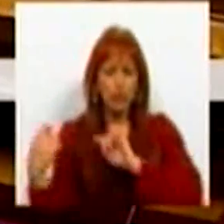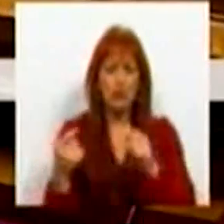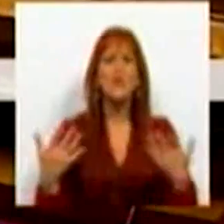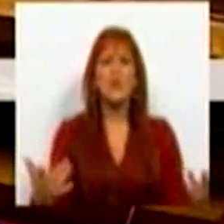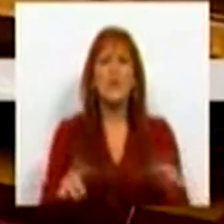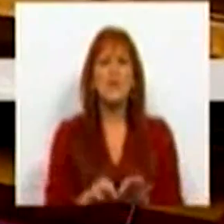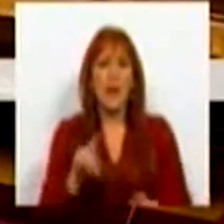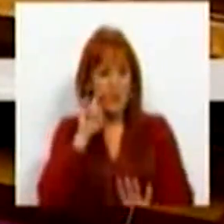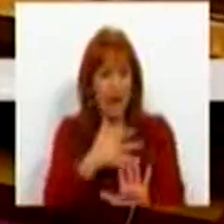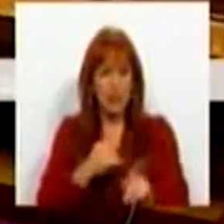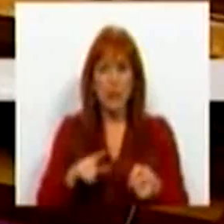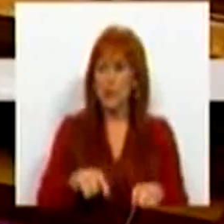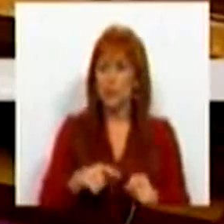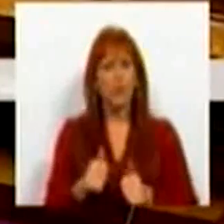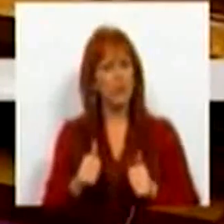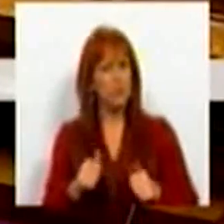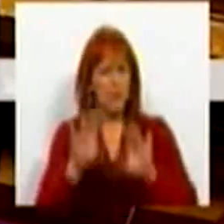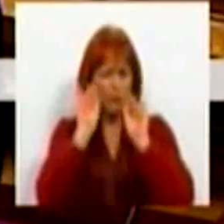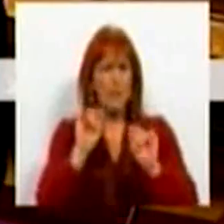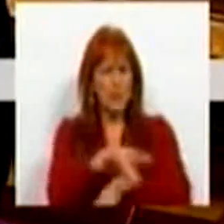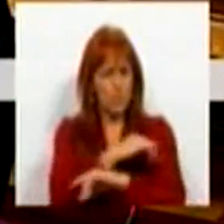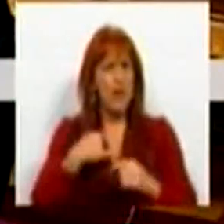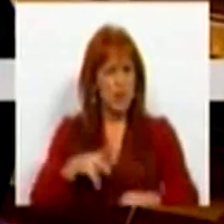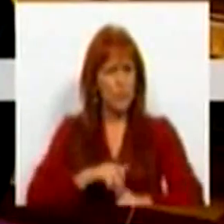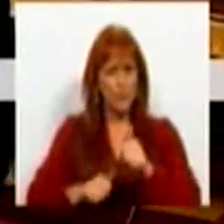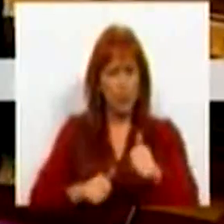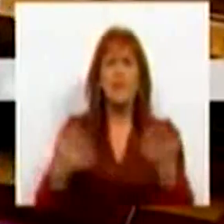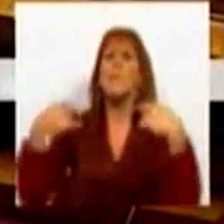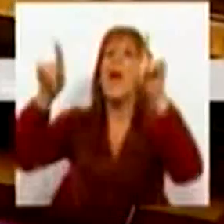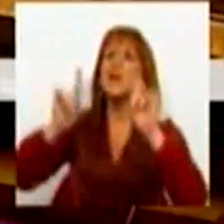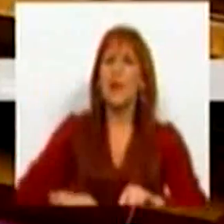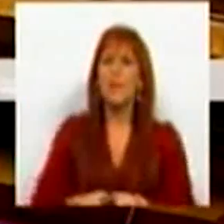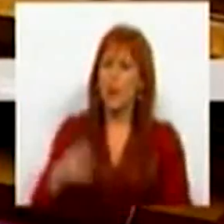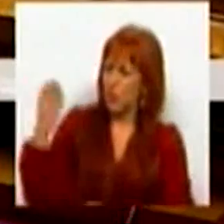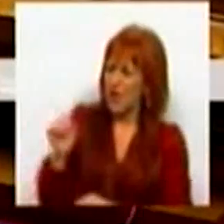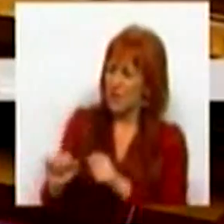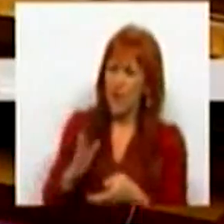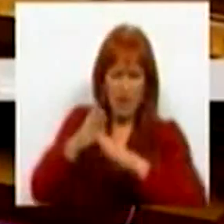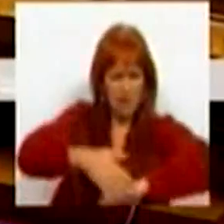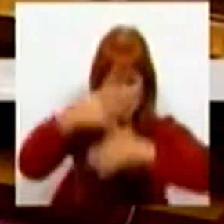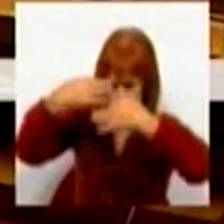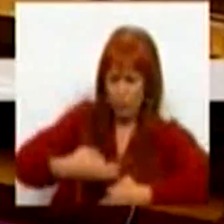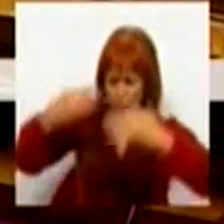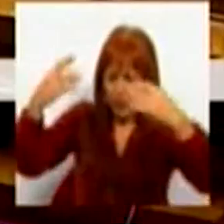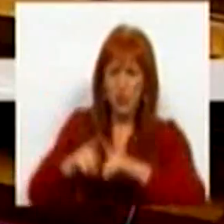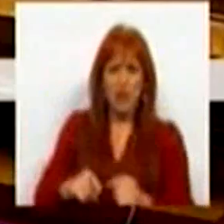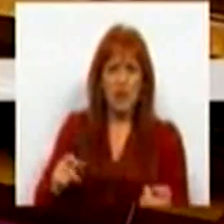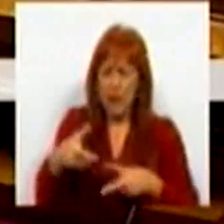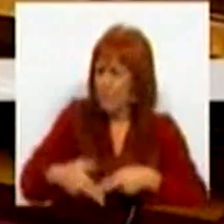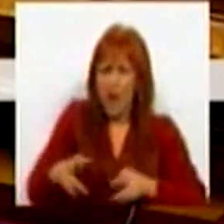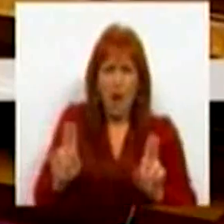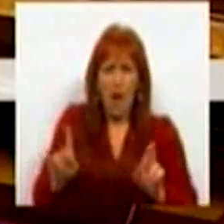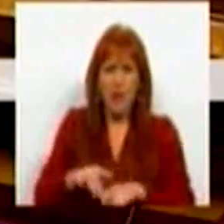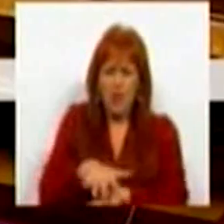discussão, salvaguardando a excelência da formação dos médicos portugueses, mas também o seu direito de aceder com dignidade e sem